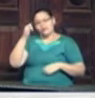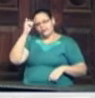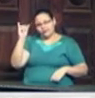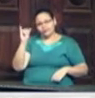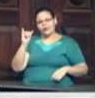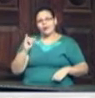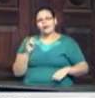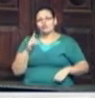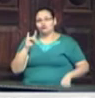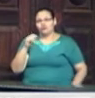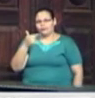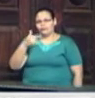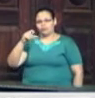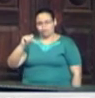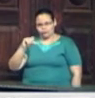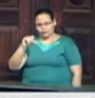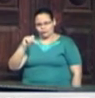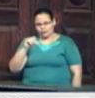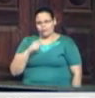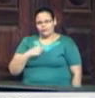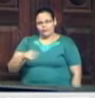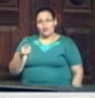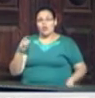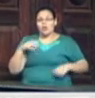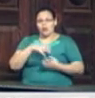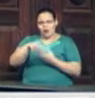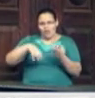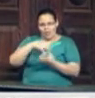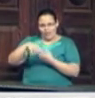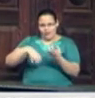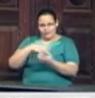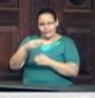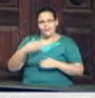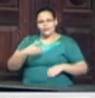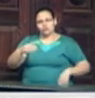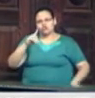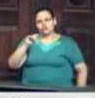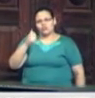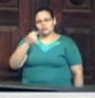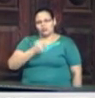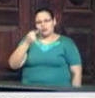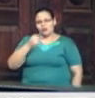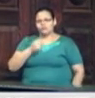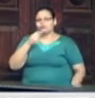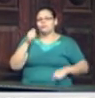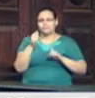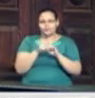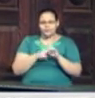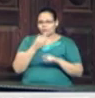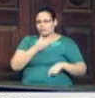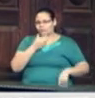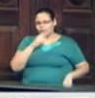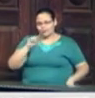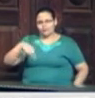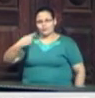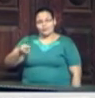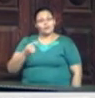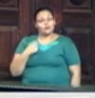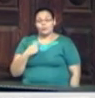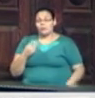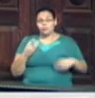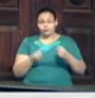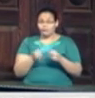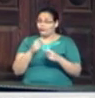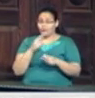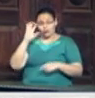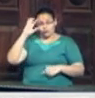servidores no próximo 29 e, eventualmente, uma greve geral a partir do dia 7 do mês que vem. Qualquer coisa que venha a ser aprovada não vai resolver o